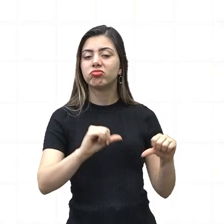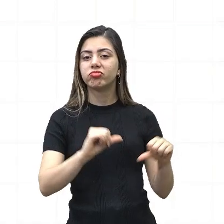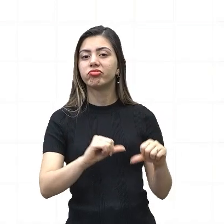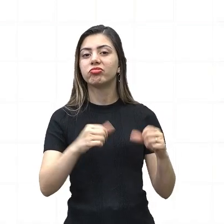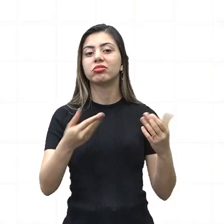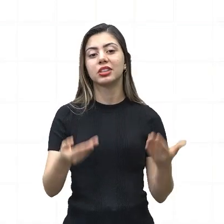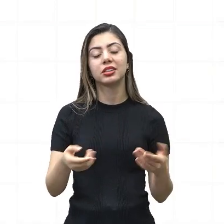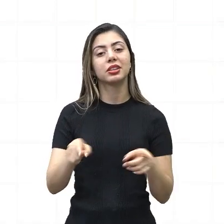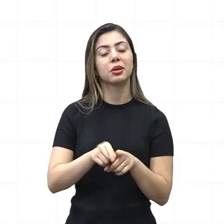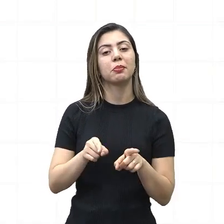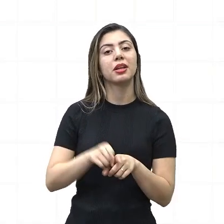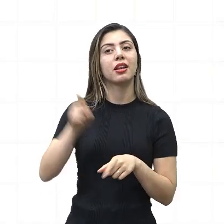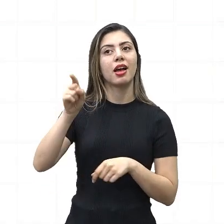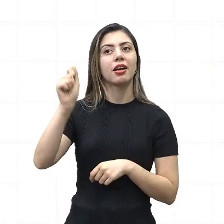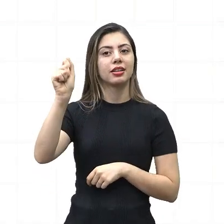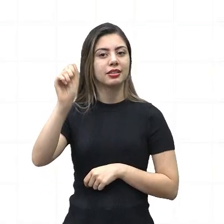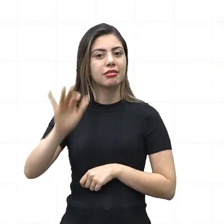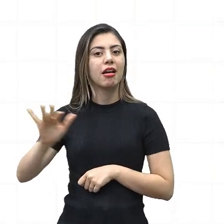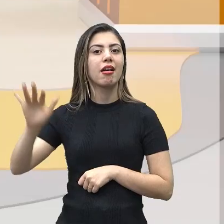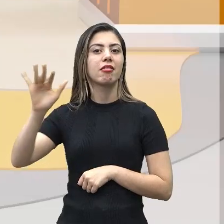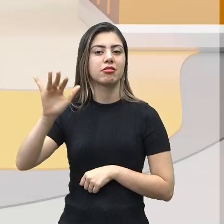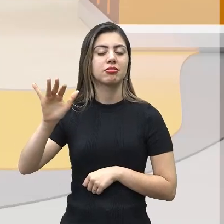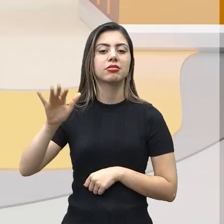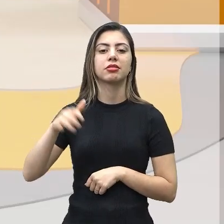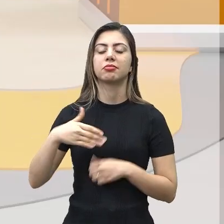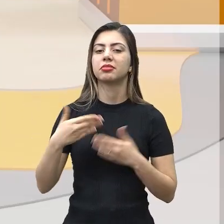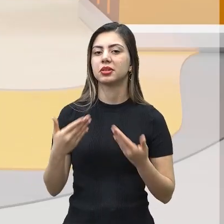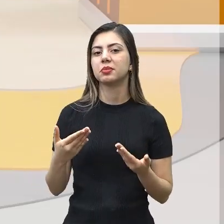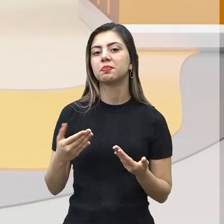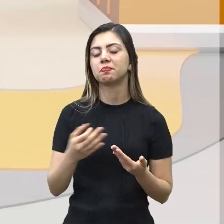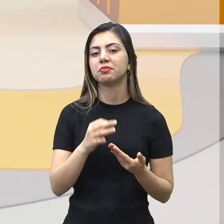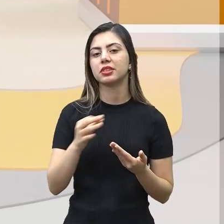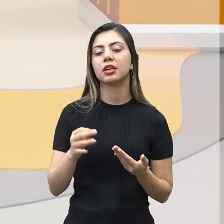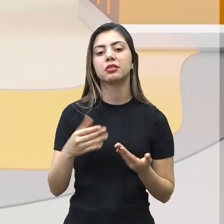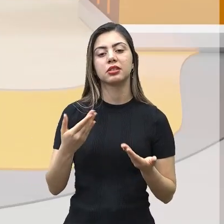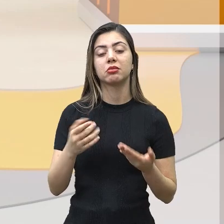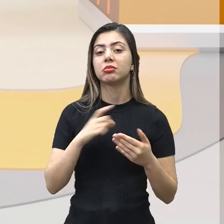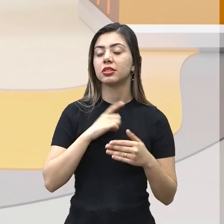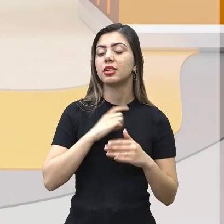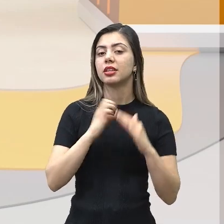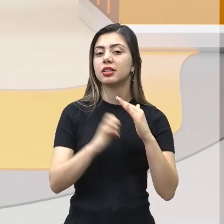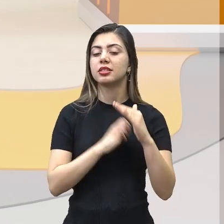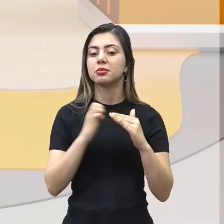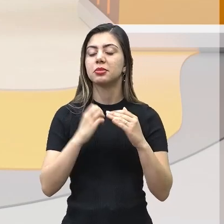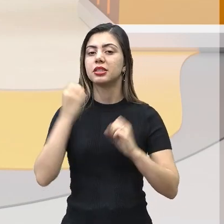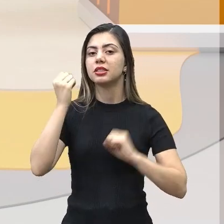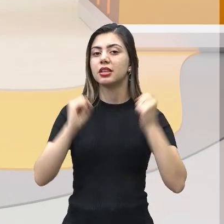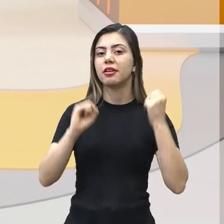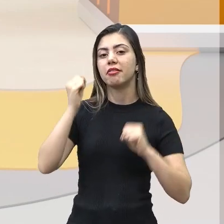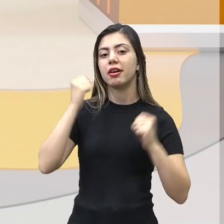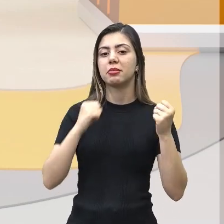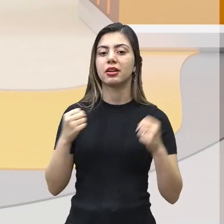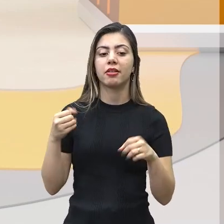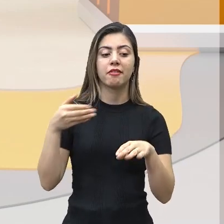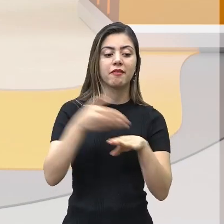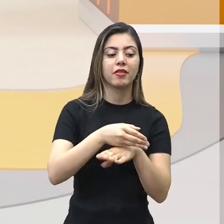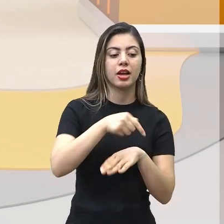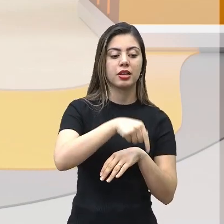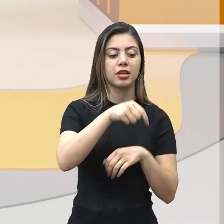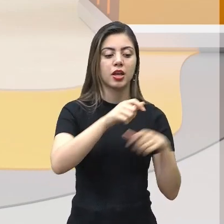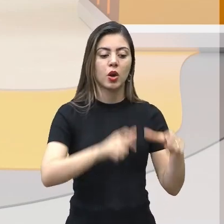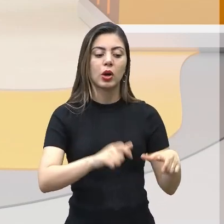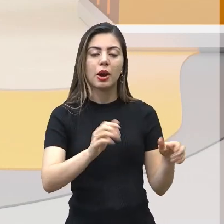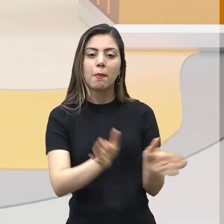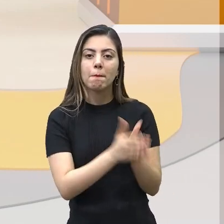Asiático também, né? Várias, ou na Ásia, enfim. Essas fábricas elas vão se aproveitando daquela realidade ali